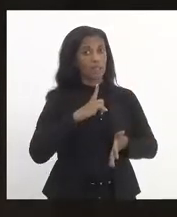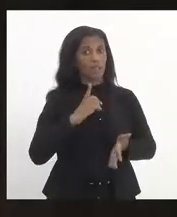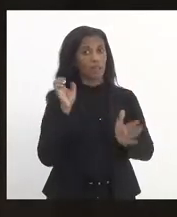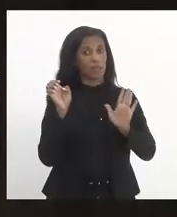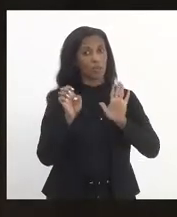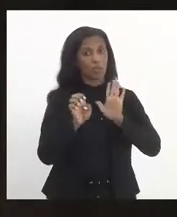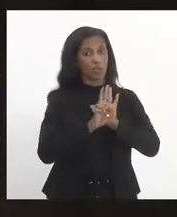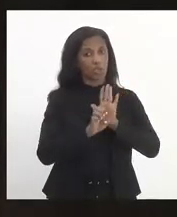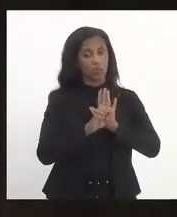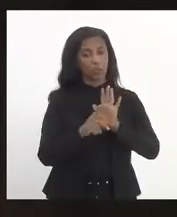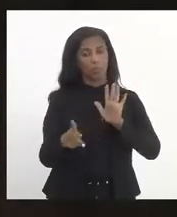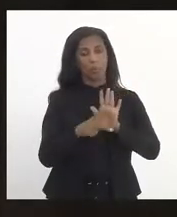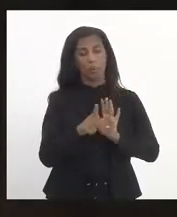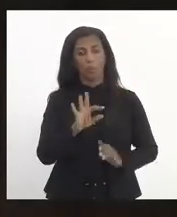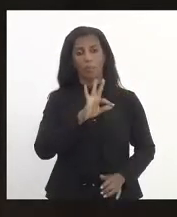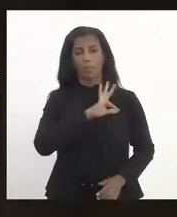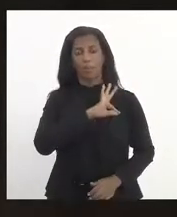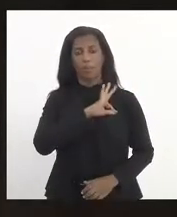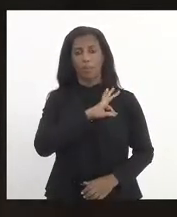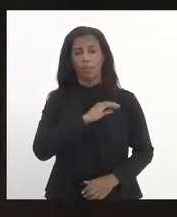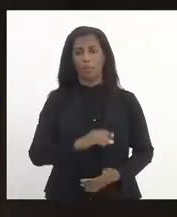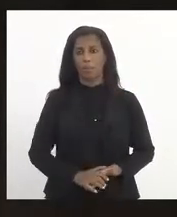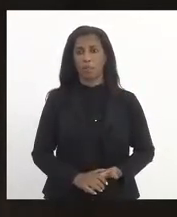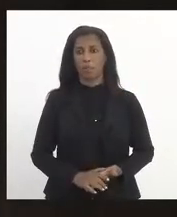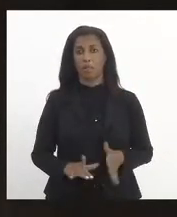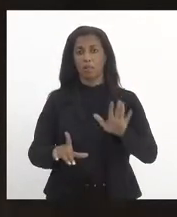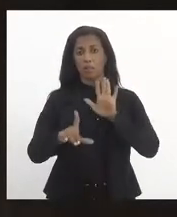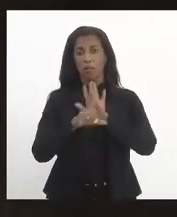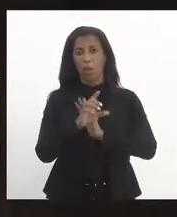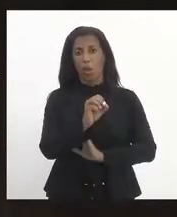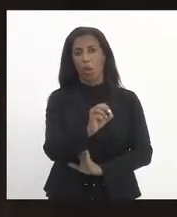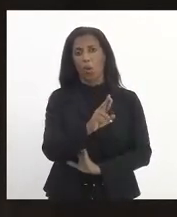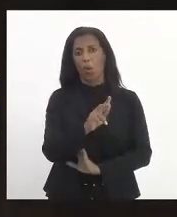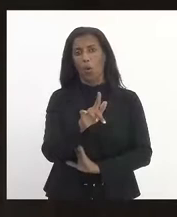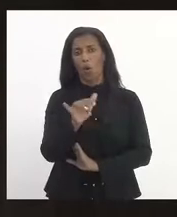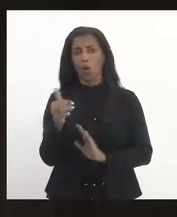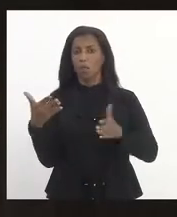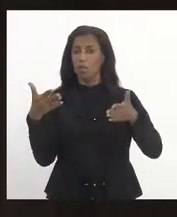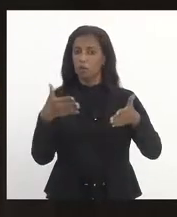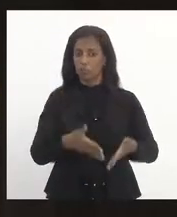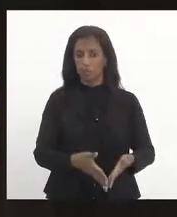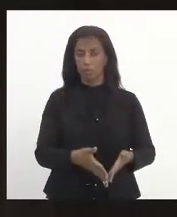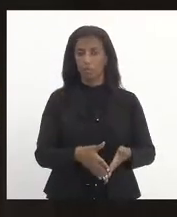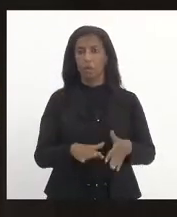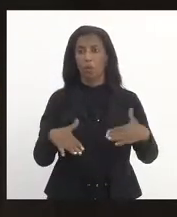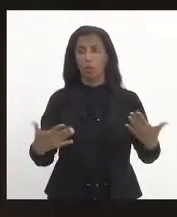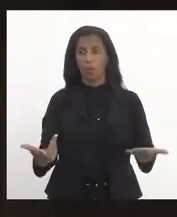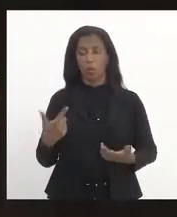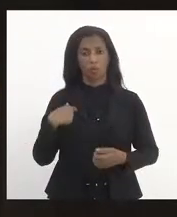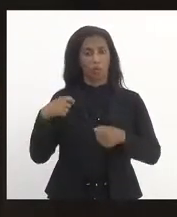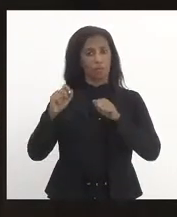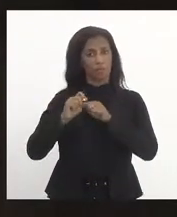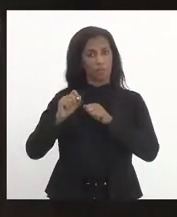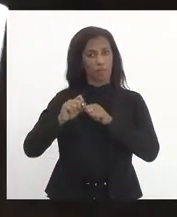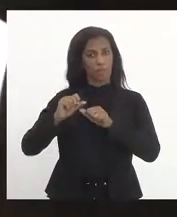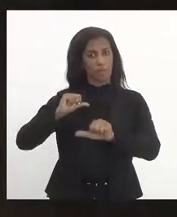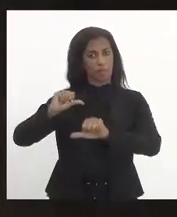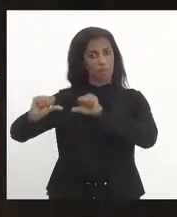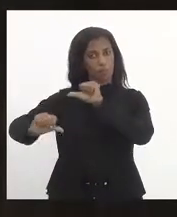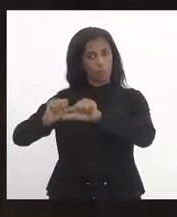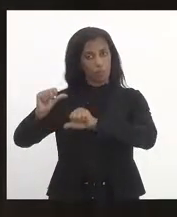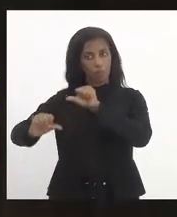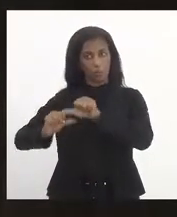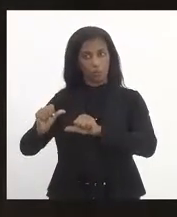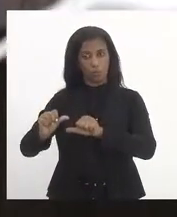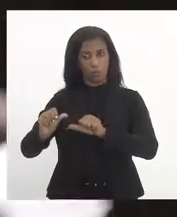estatuto da polícia. São leis orgânicas específicas. Quando eu fizer essa alteração propondo